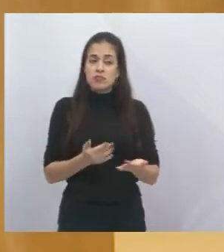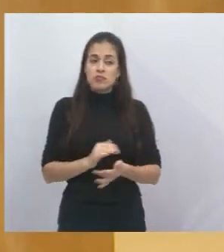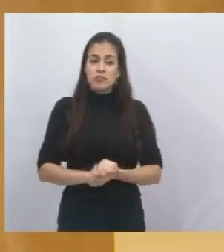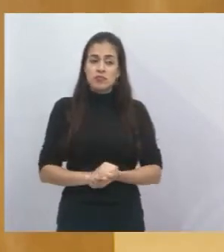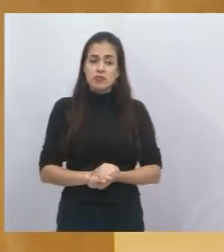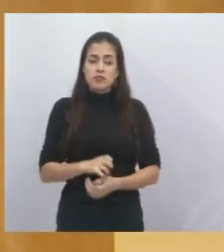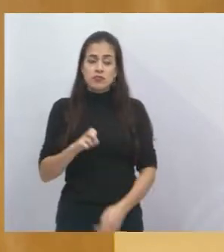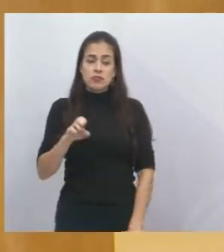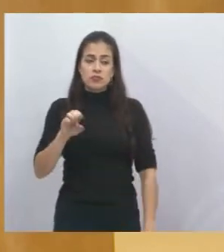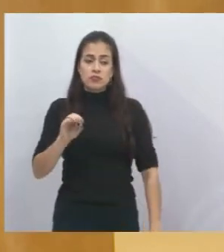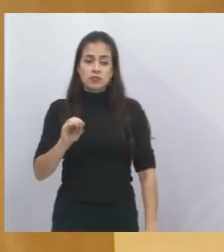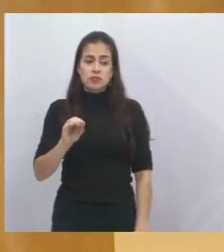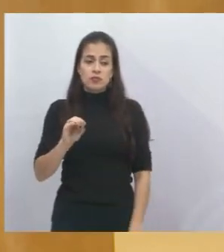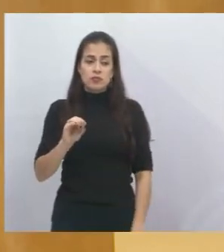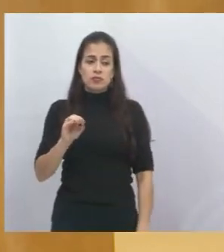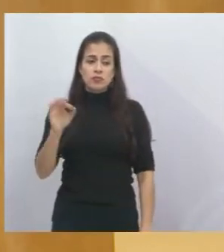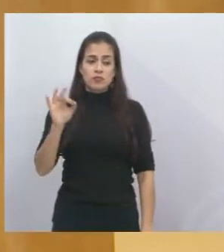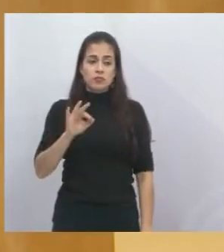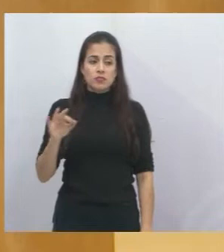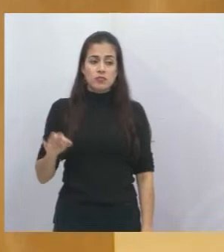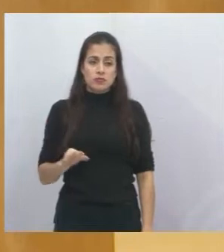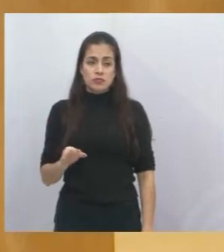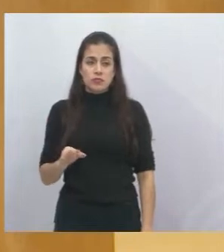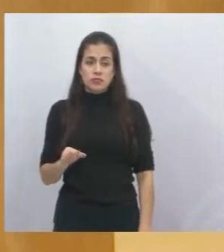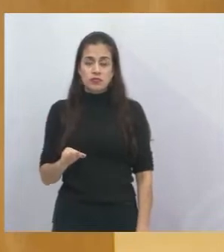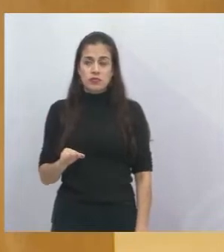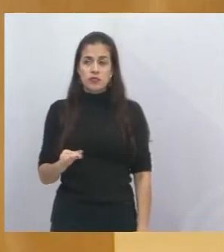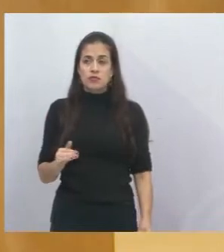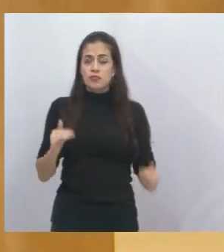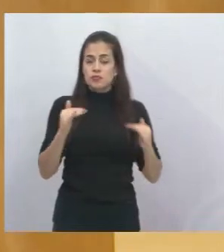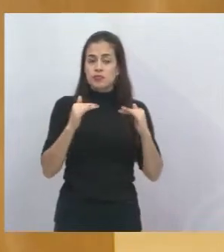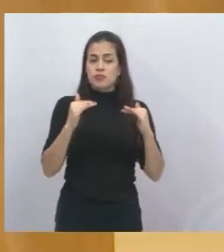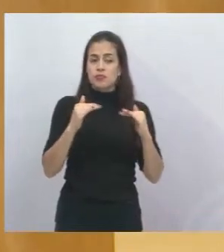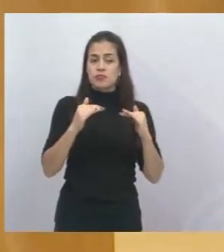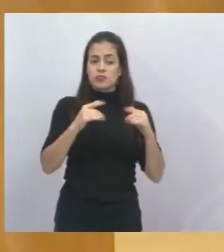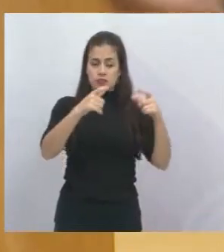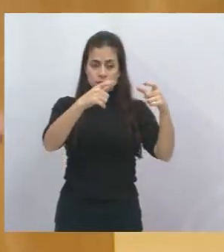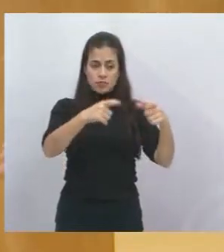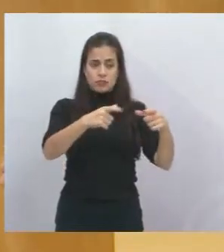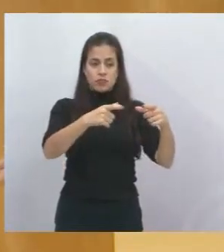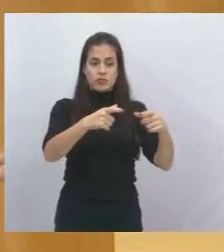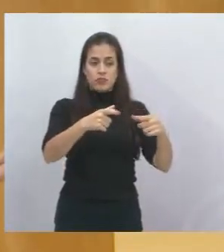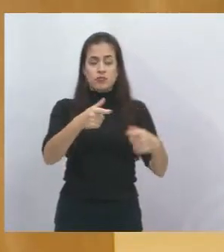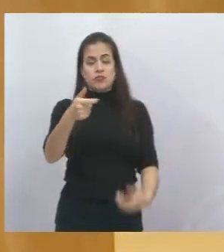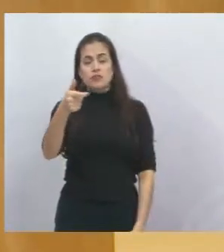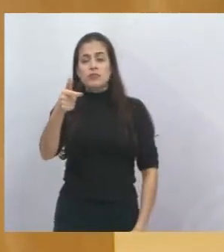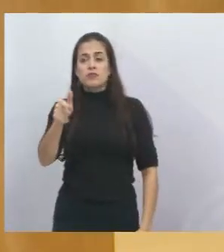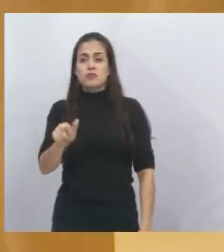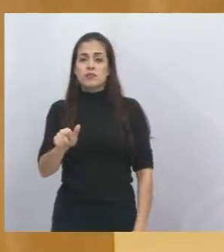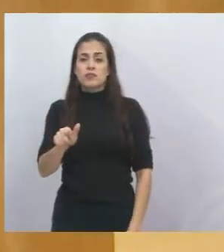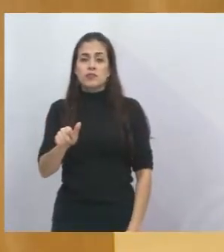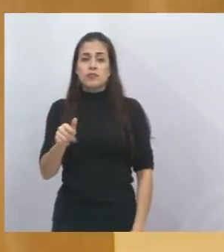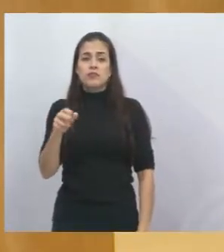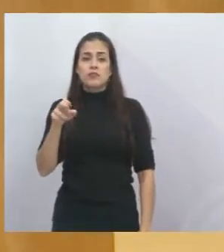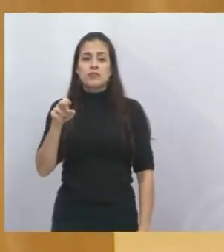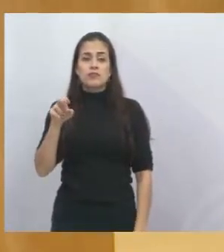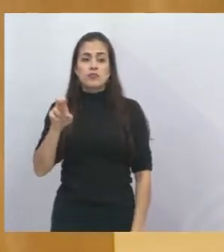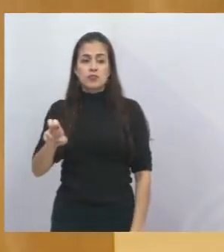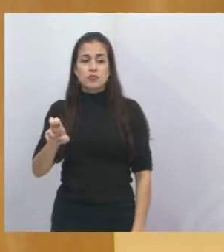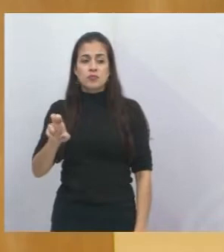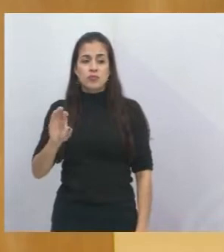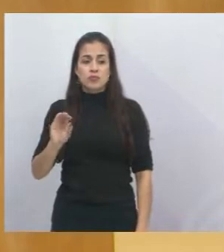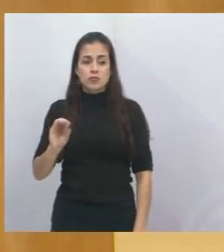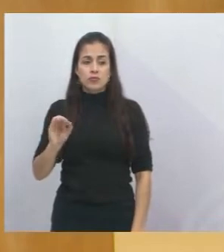50% favorece uma classe, outra 50% deixa de favorecer a